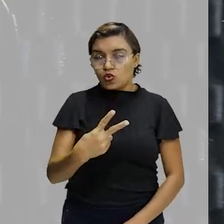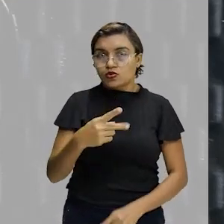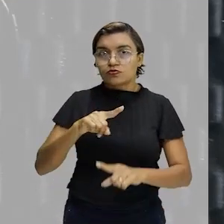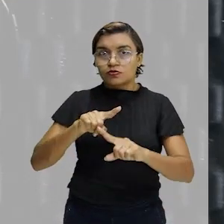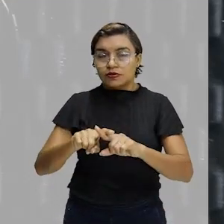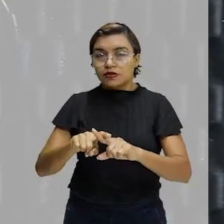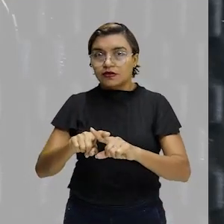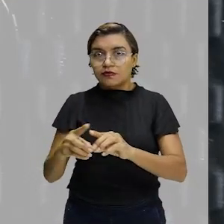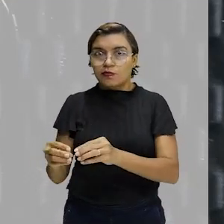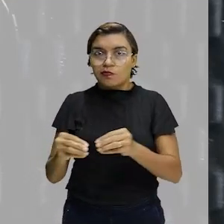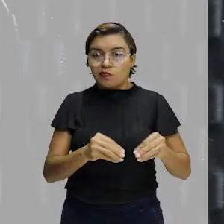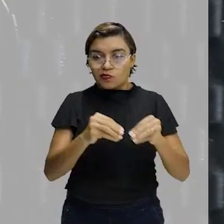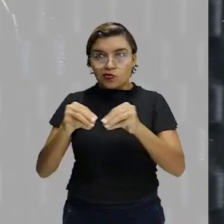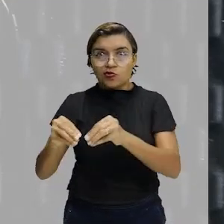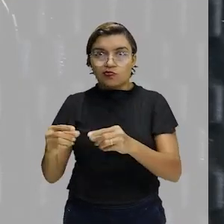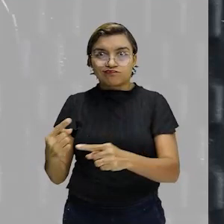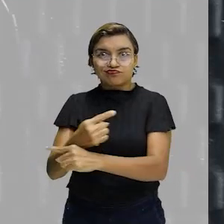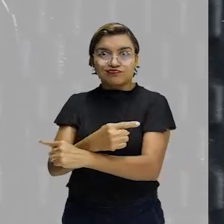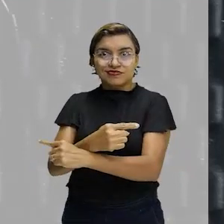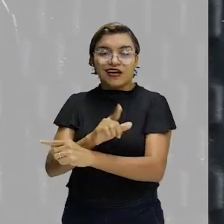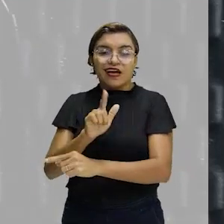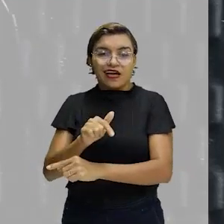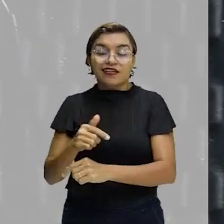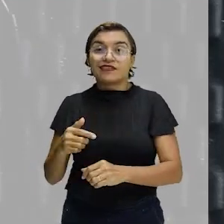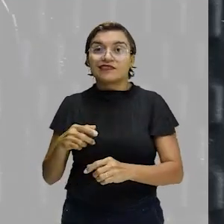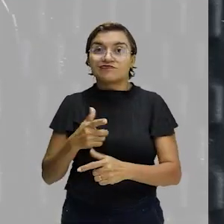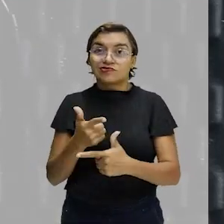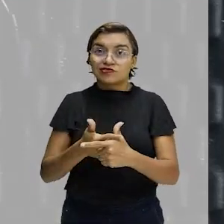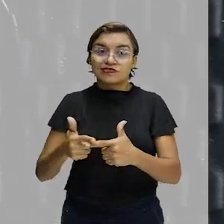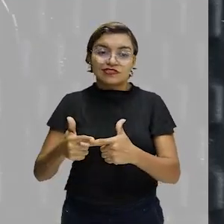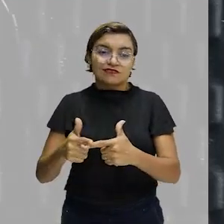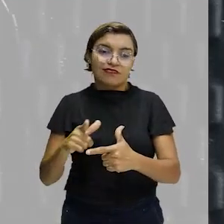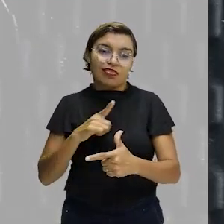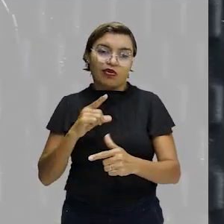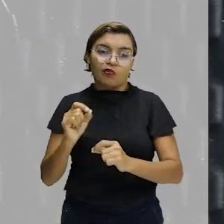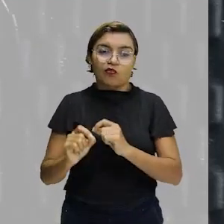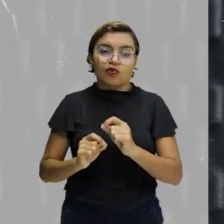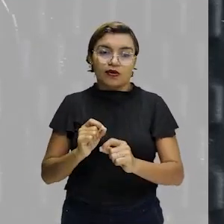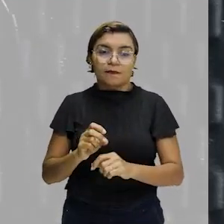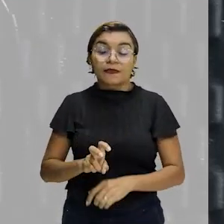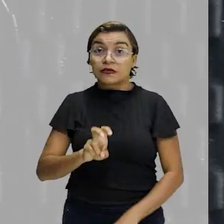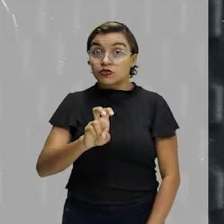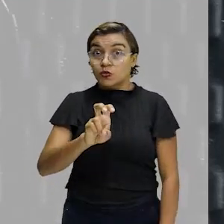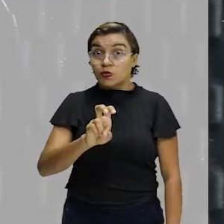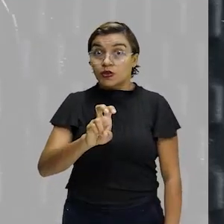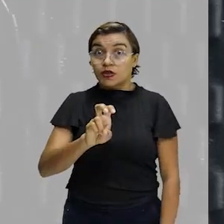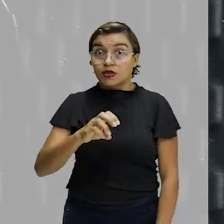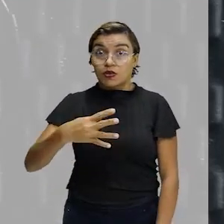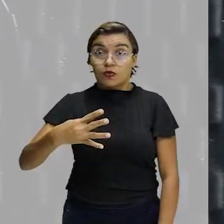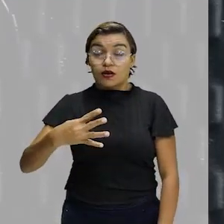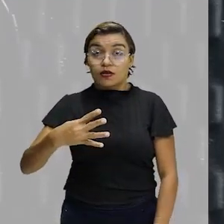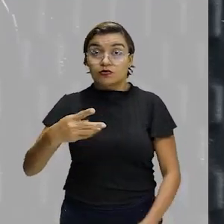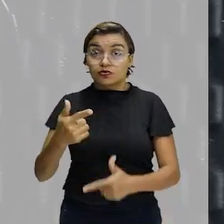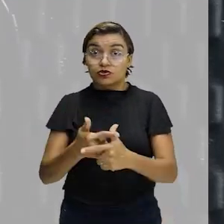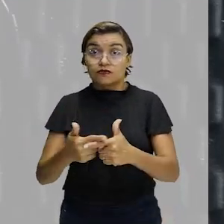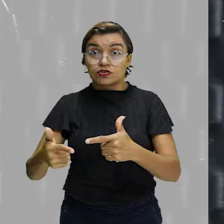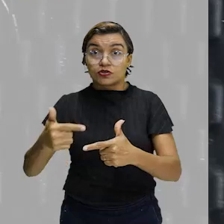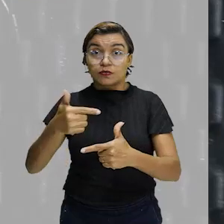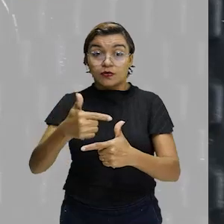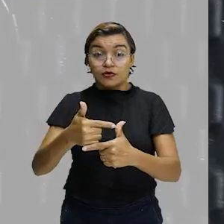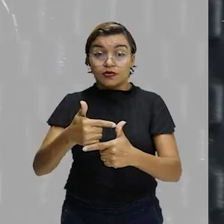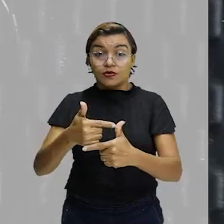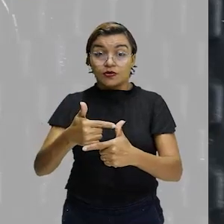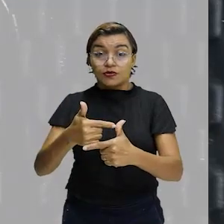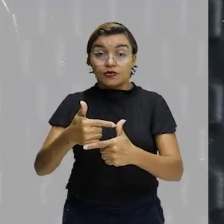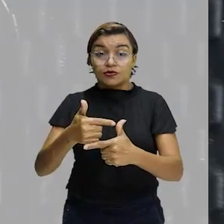a operação inversa, que no caso agora para nós é a divisão. Então, eu estou fazendo 54 dividido por 2, que tem como resposta